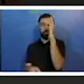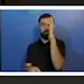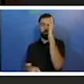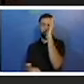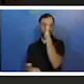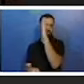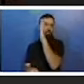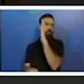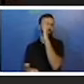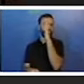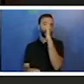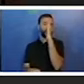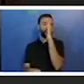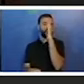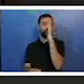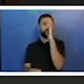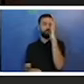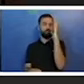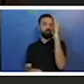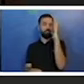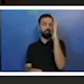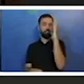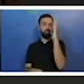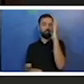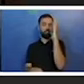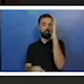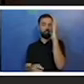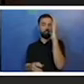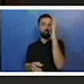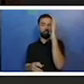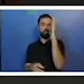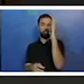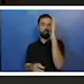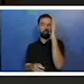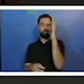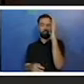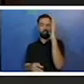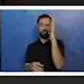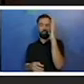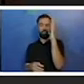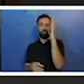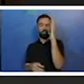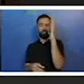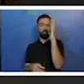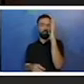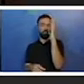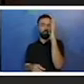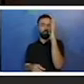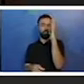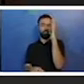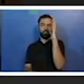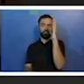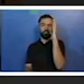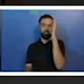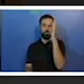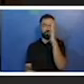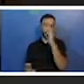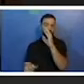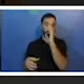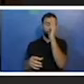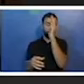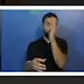que nós tava falando da concentração da gente né olha que se sentir confortável solta